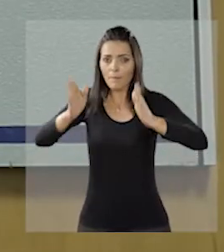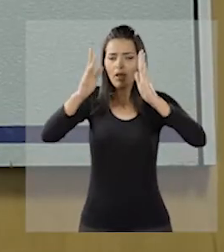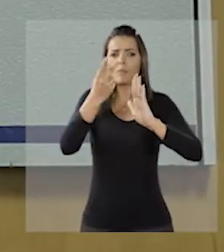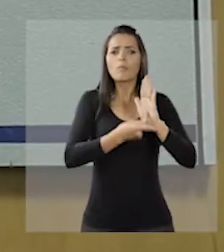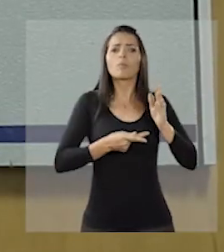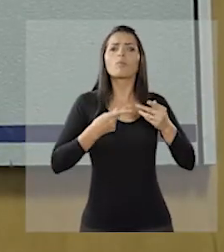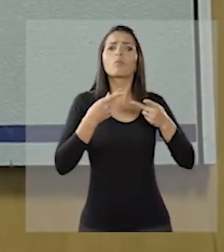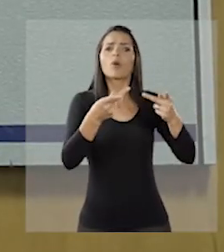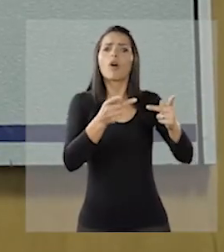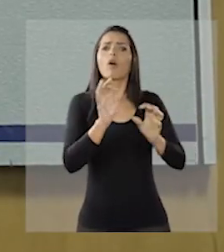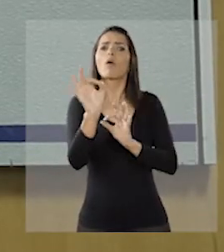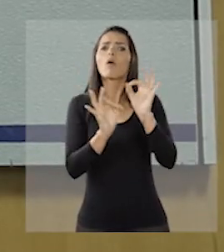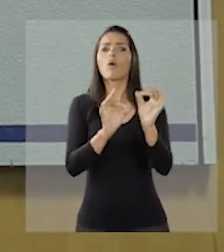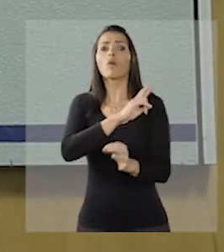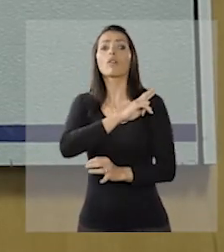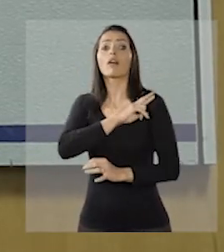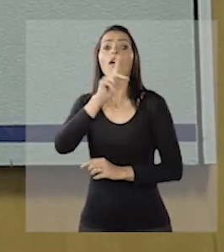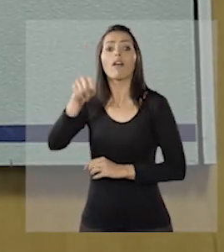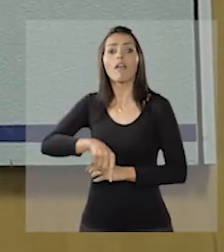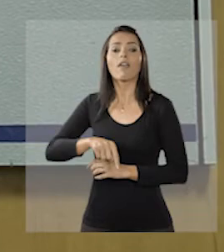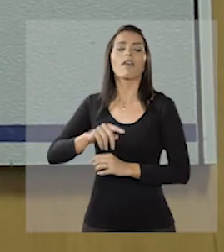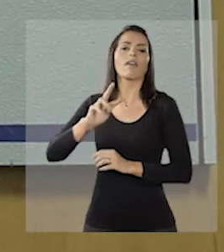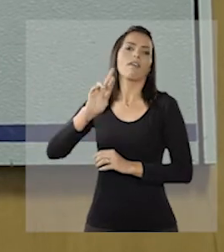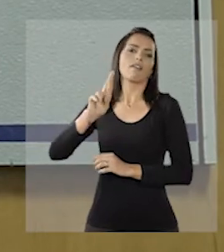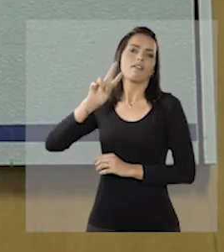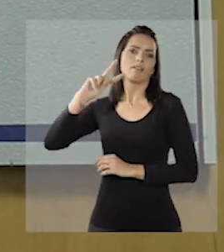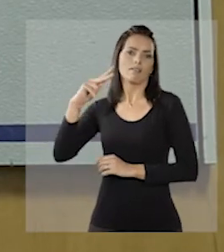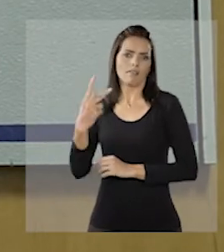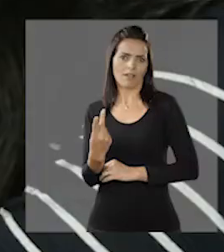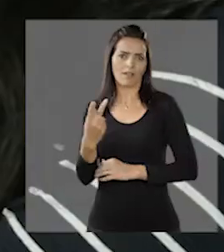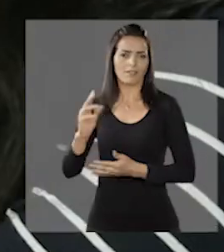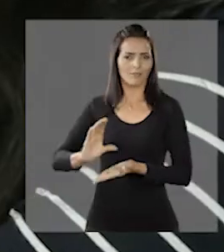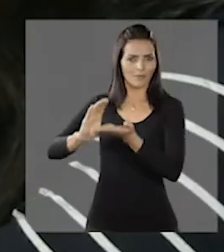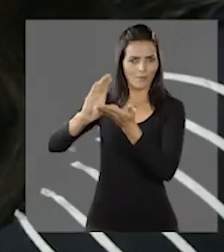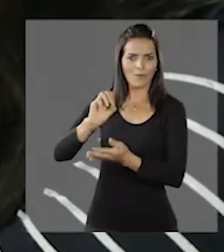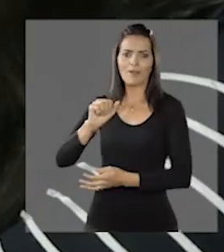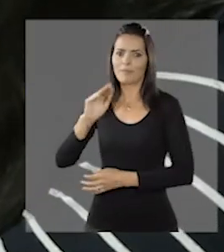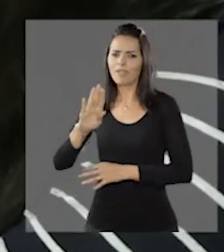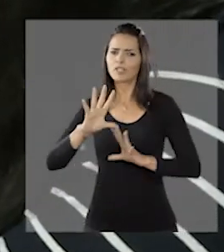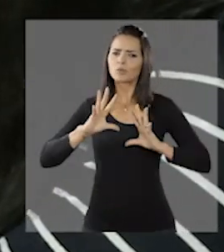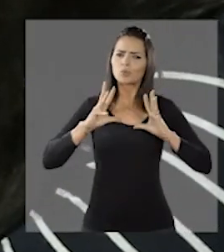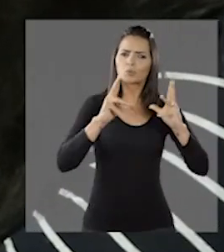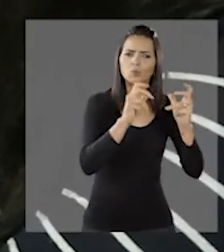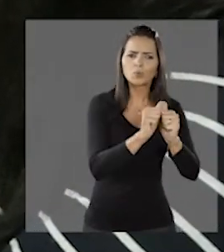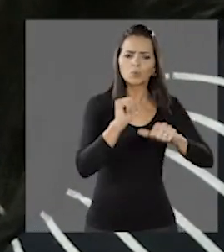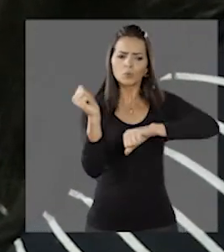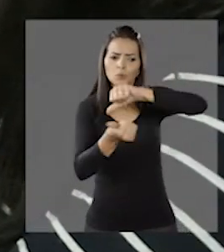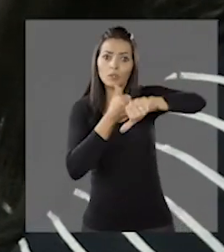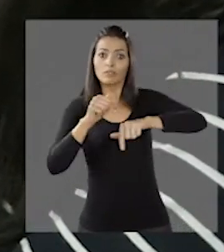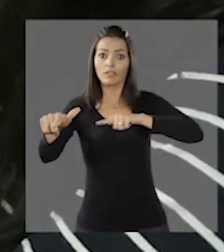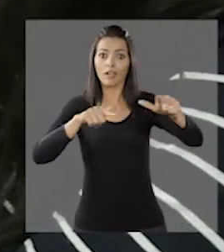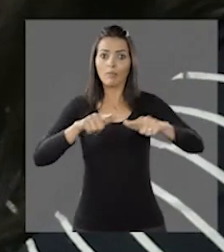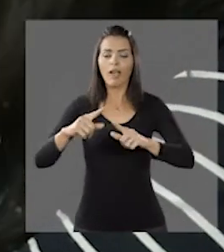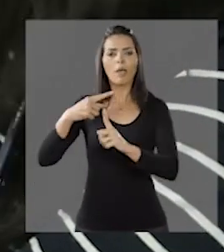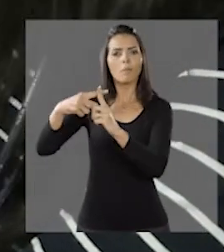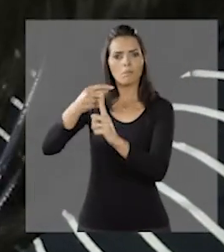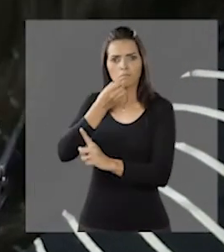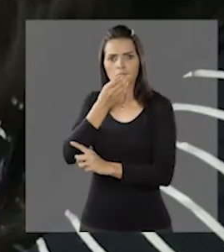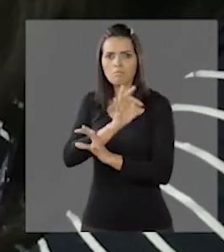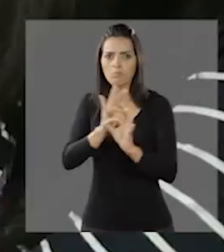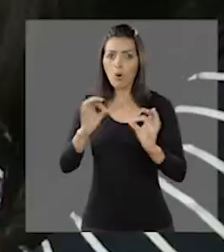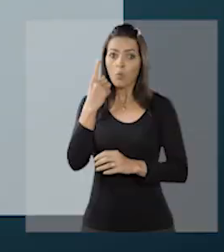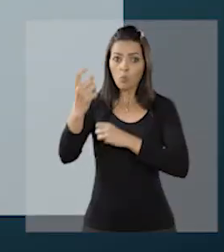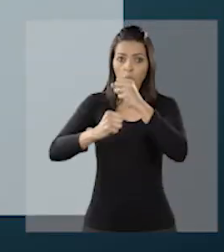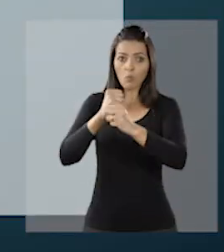coordenado pela Gerência Administrativa e de Recursos Humanos do Conselho. Todo esse trabalho apresenta um saldo para lá de positivo. No